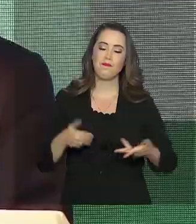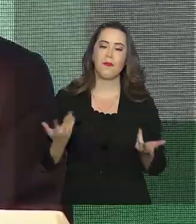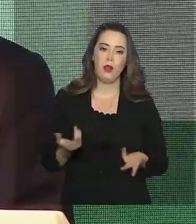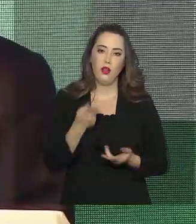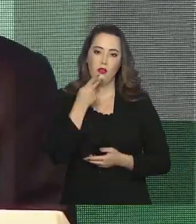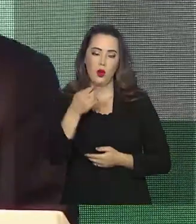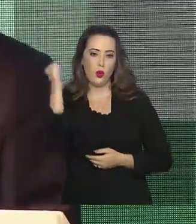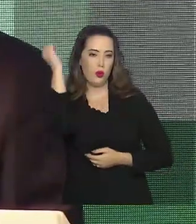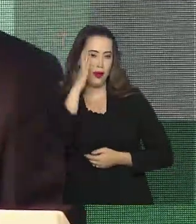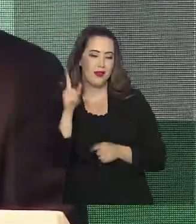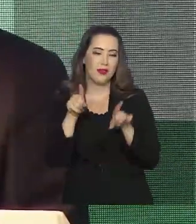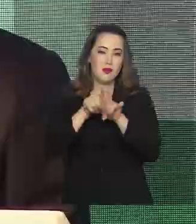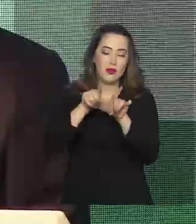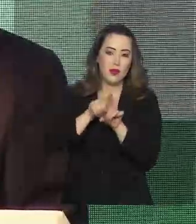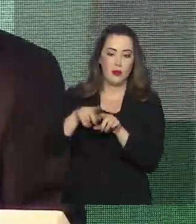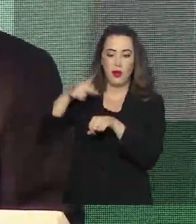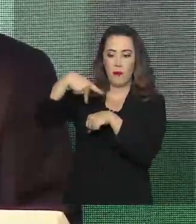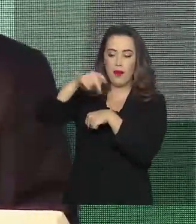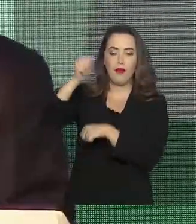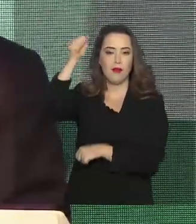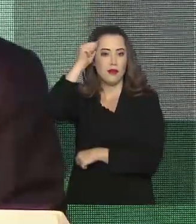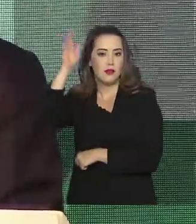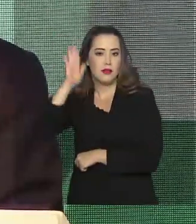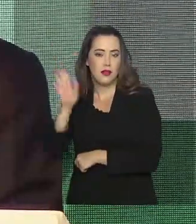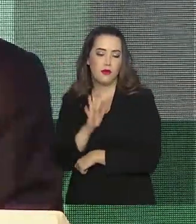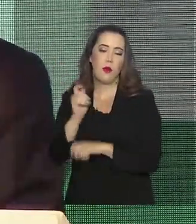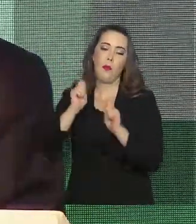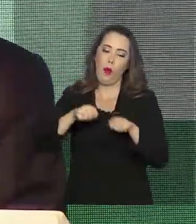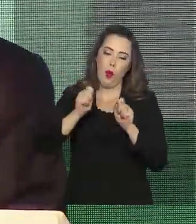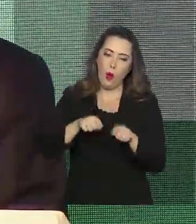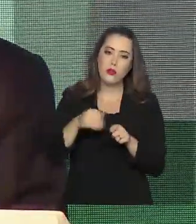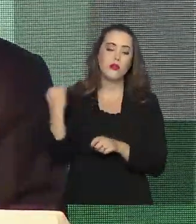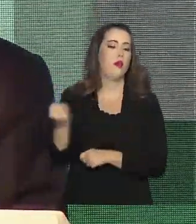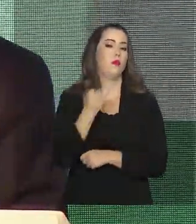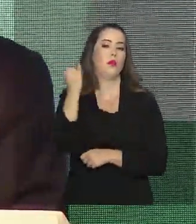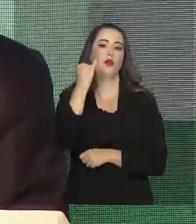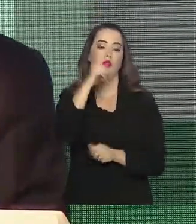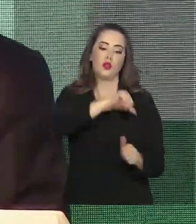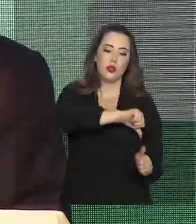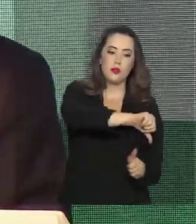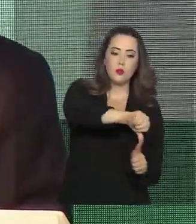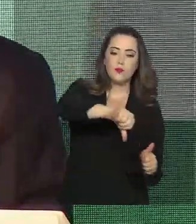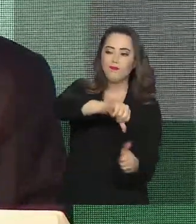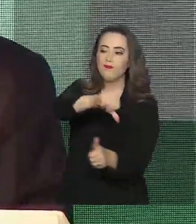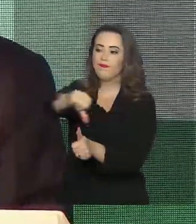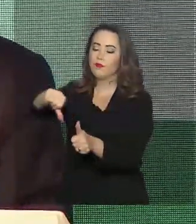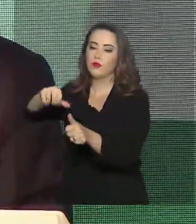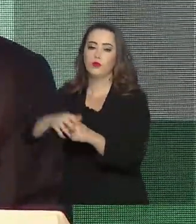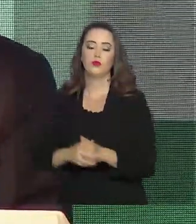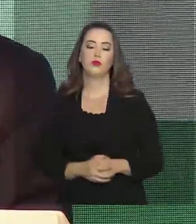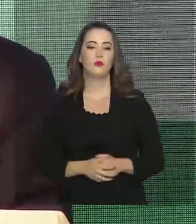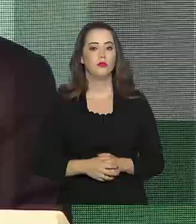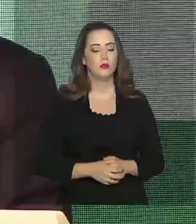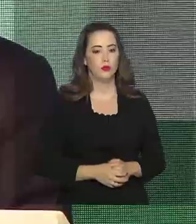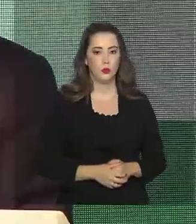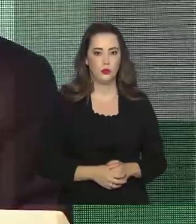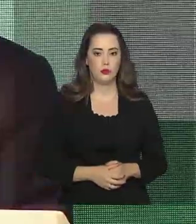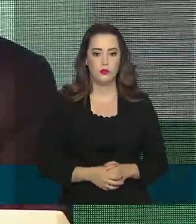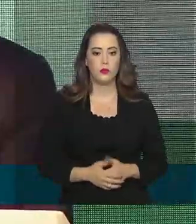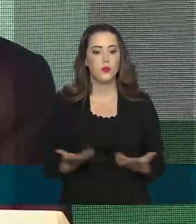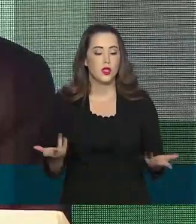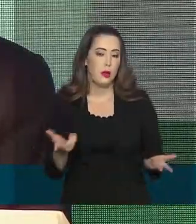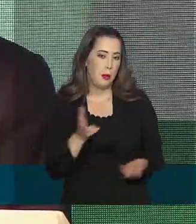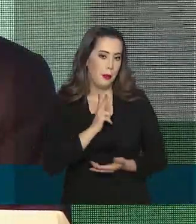podem ter um papel crucial no que chamou de período de transição geopolítica particularmente no campo